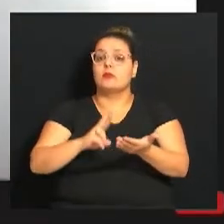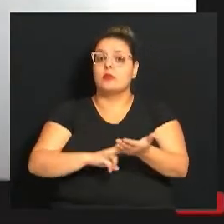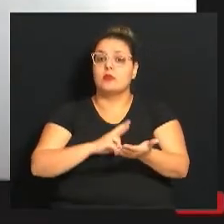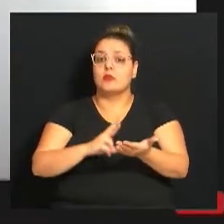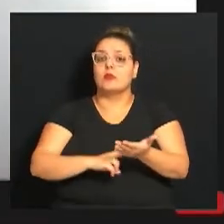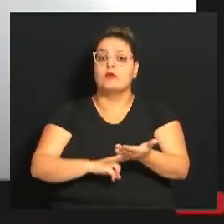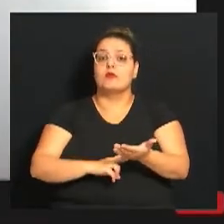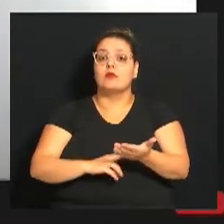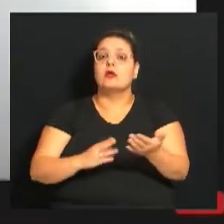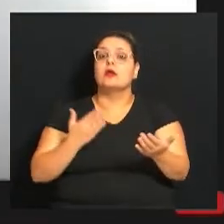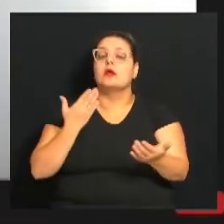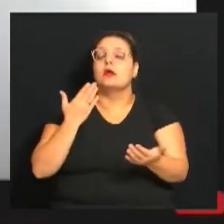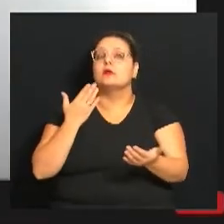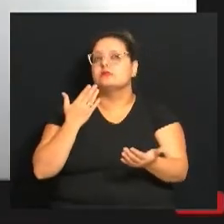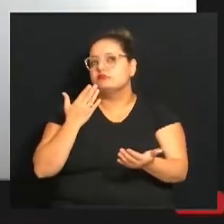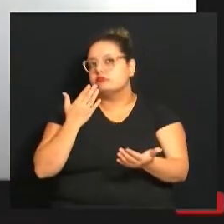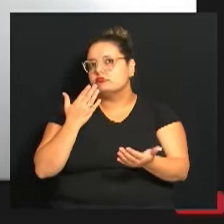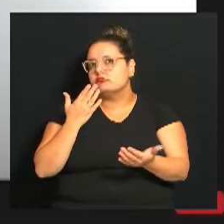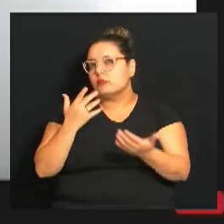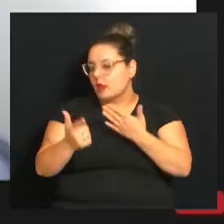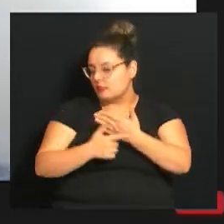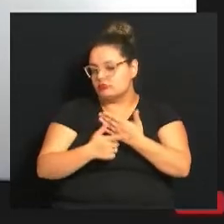papel com matérias